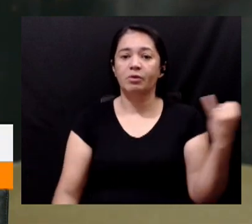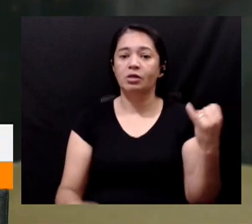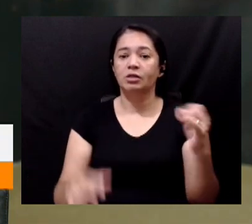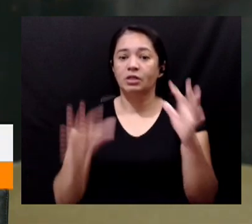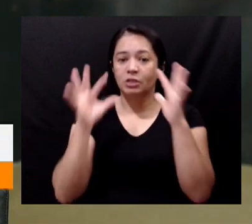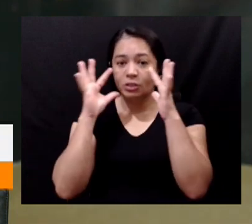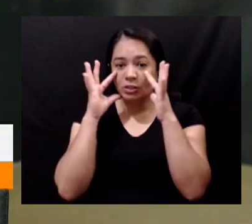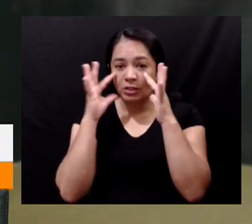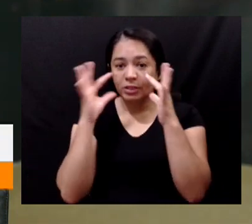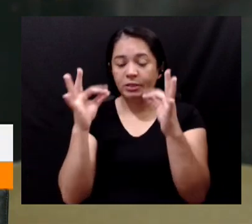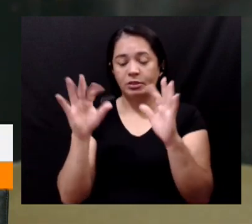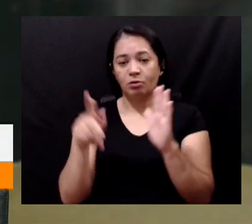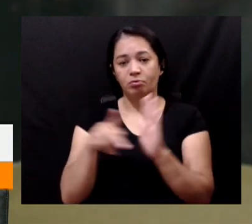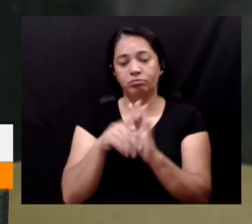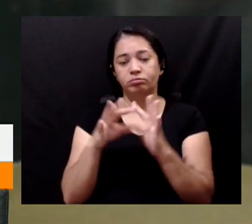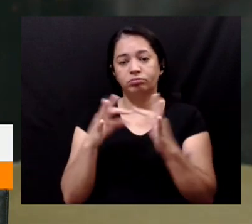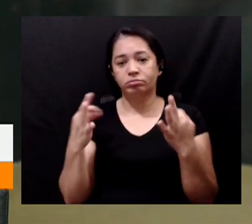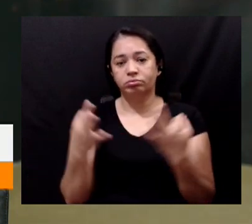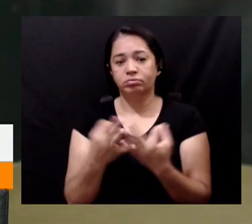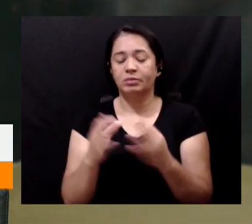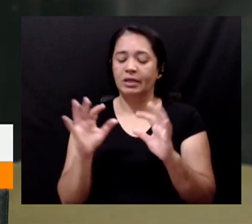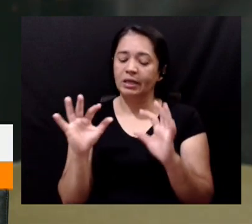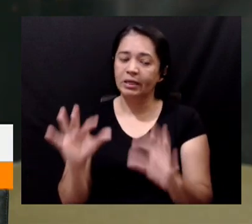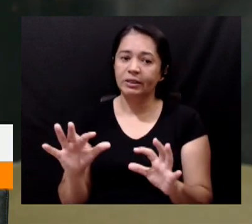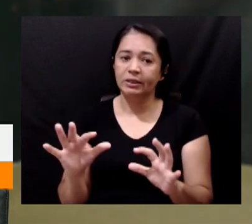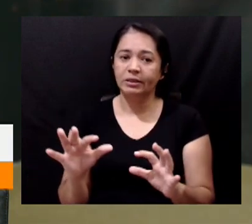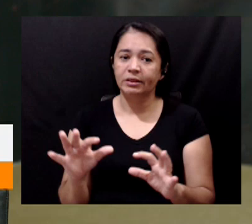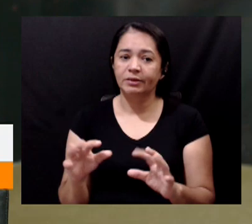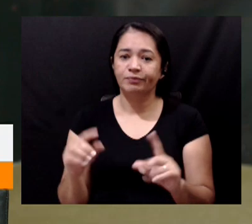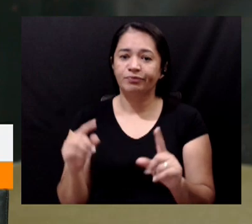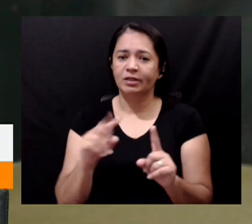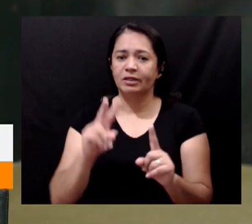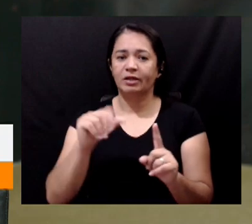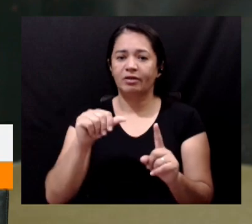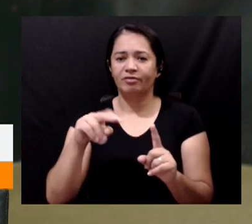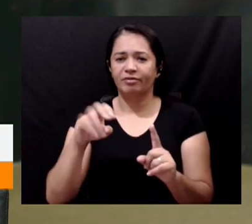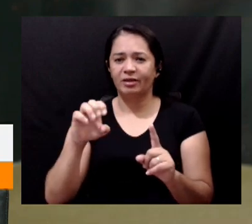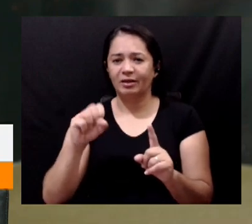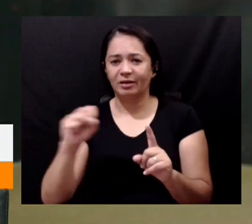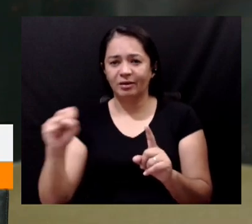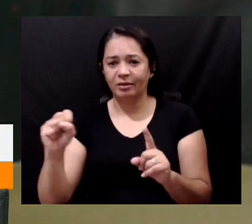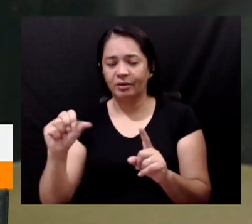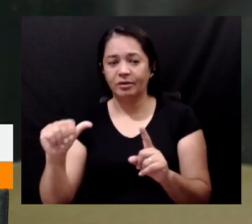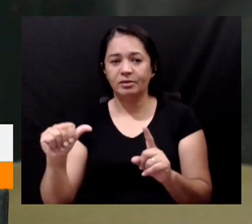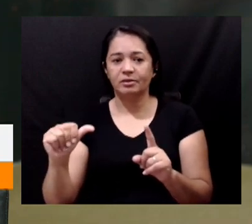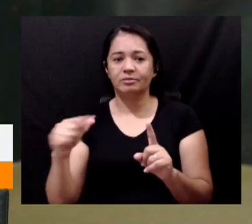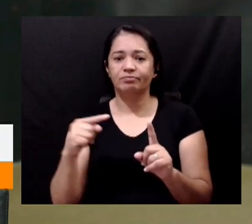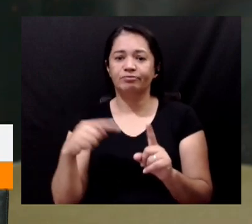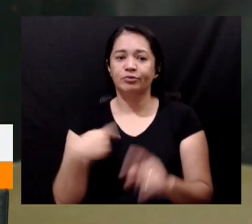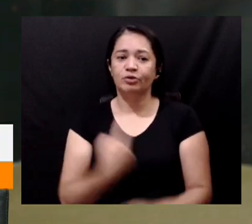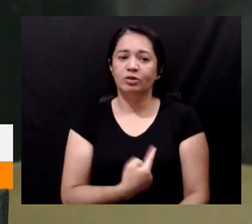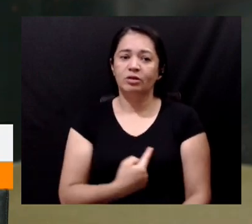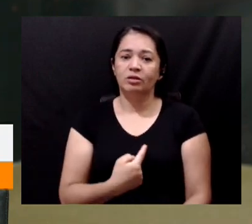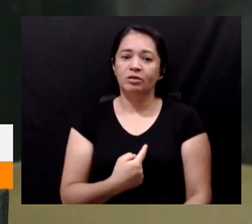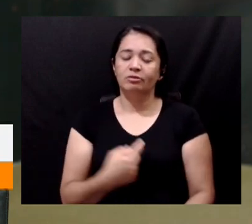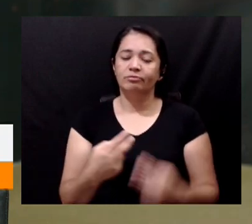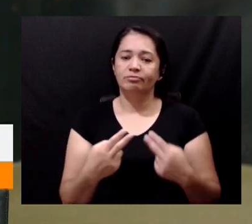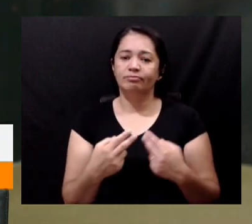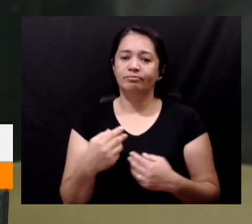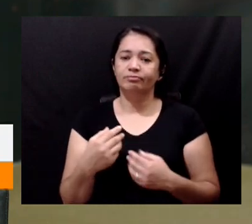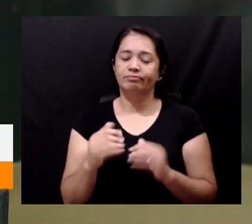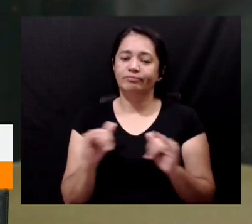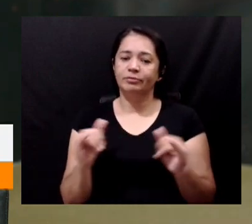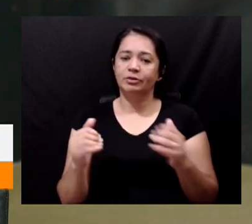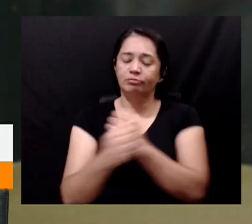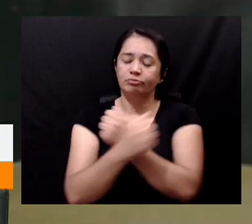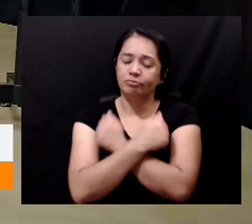aí, nessa situação, da Vanessa, da nossa telespectadora, a Uhum. gente deixa nosso carinho, nosso abraço, né, e os Sim.